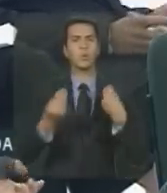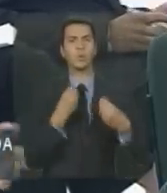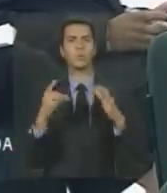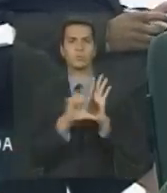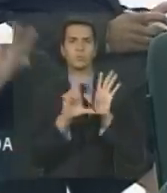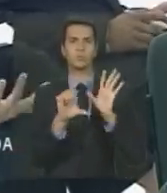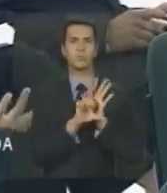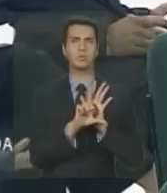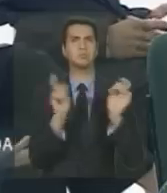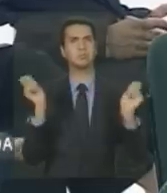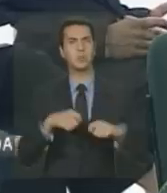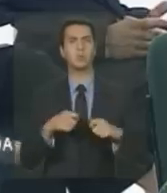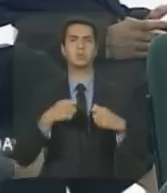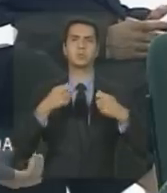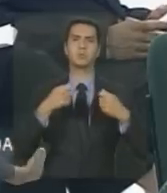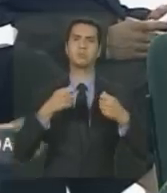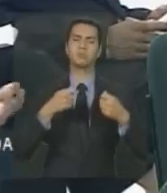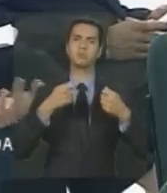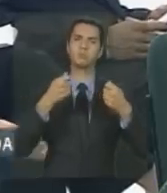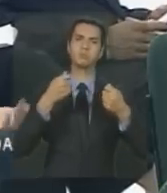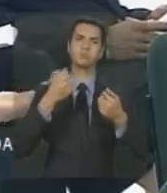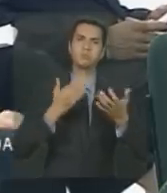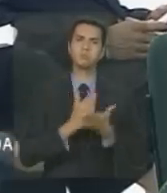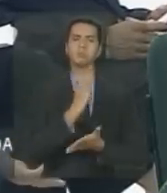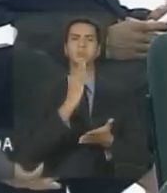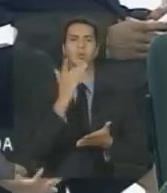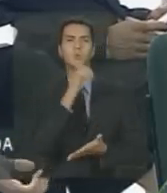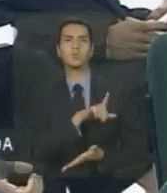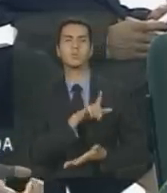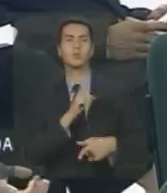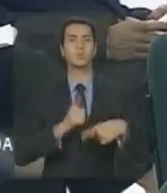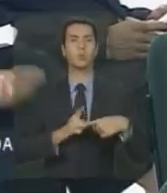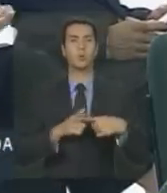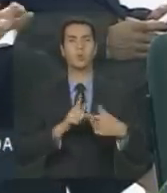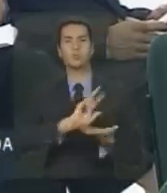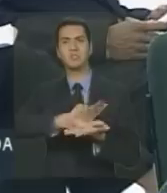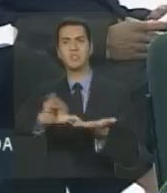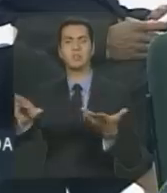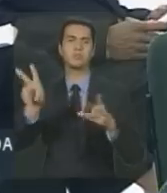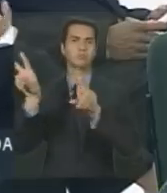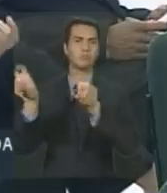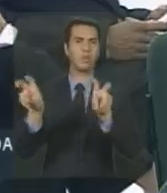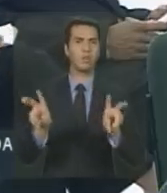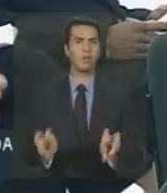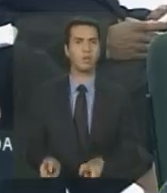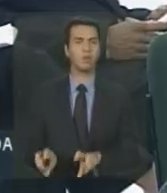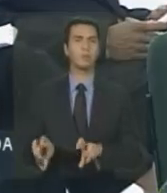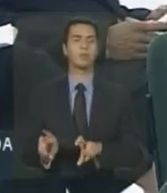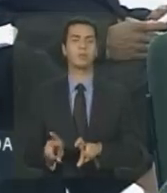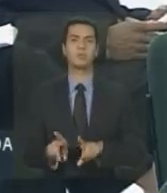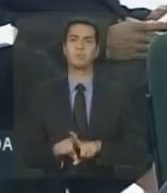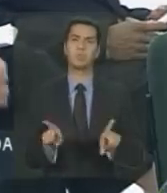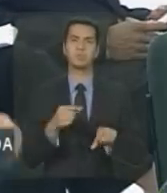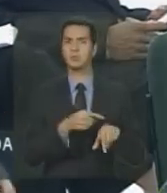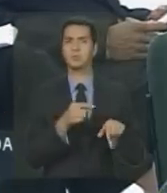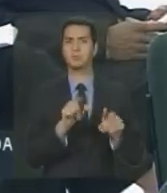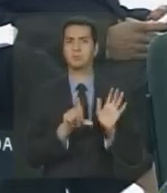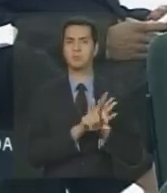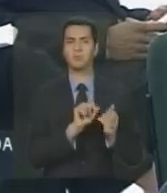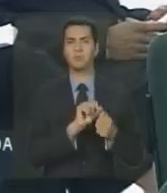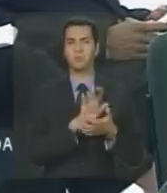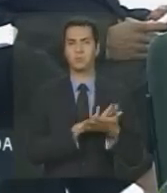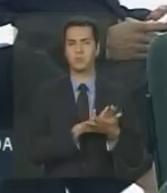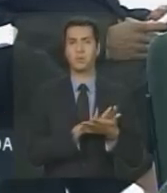assuntos que parecem chamar mais atenção do Palácio da base governista lá no congresso e que o secretário citasse também o que o Viver Sem